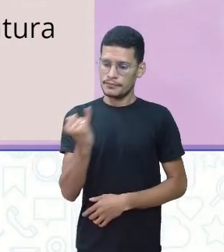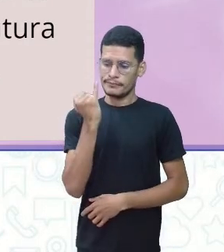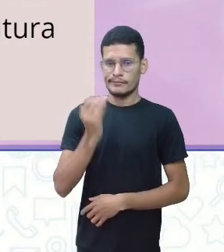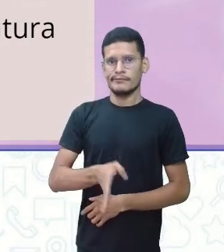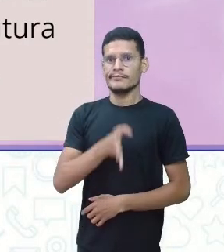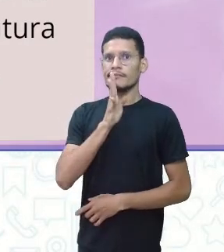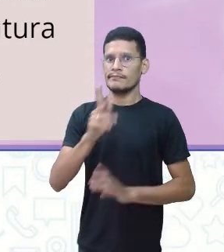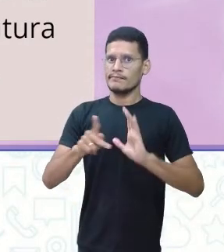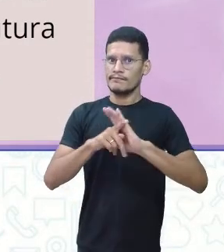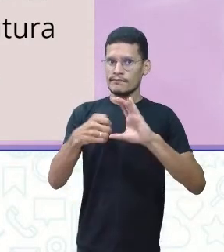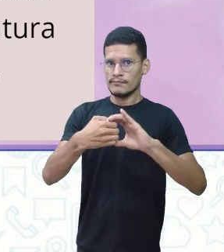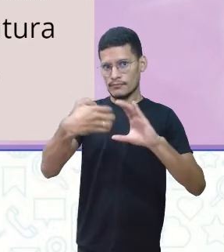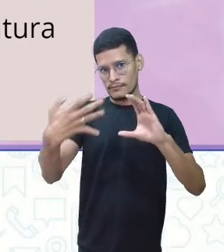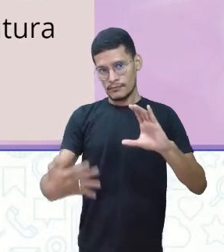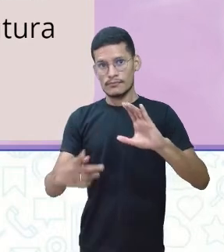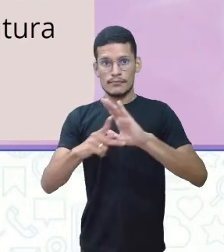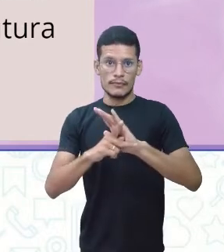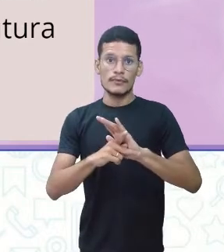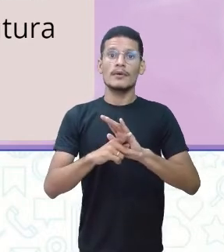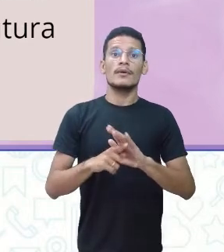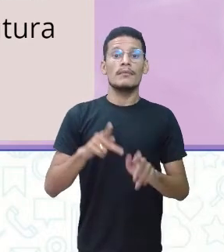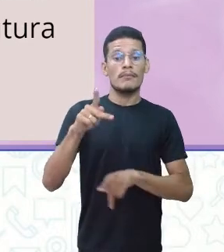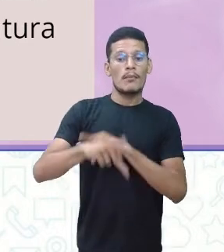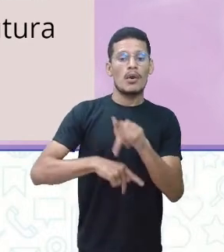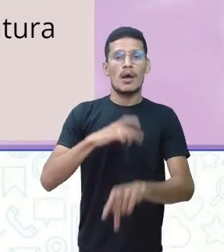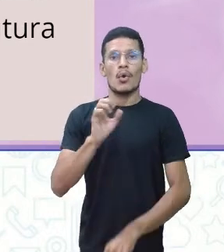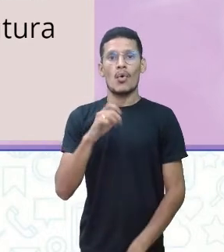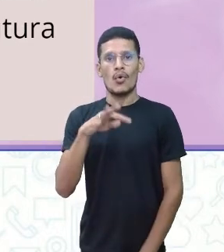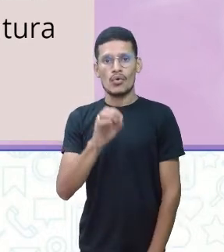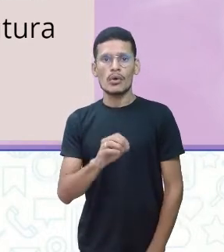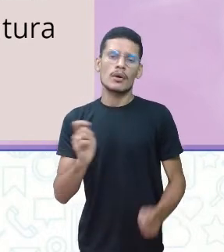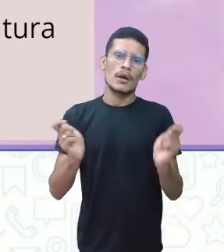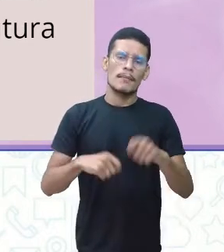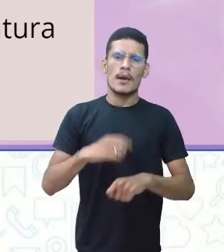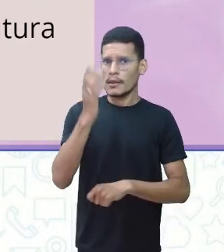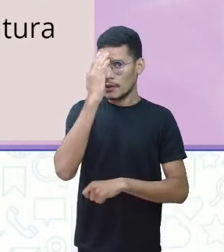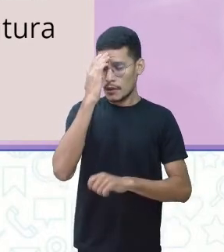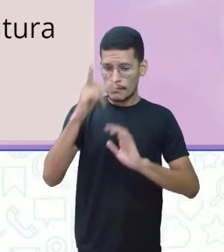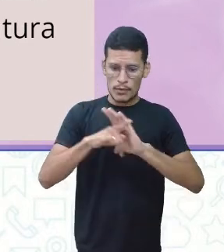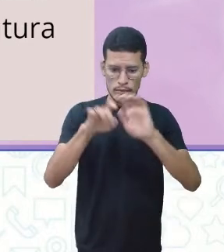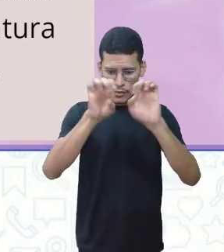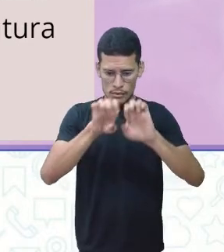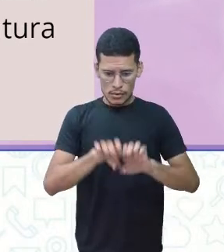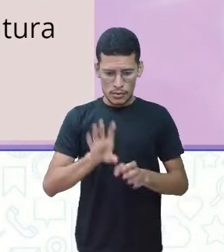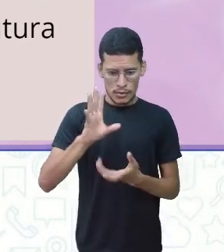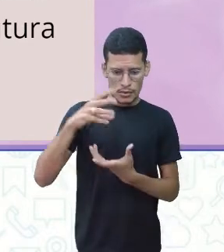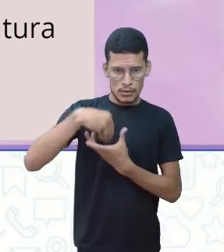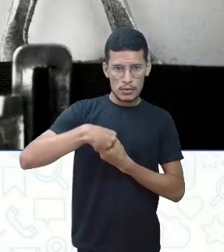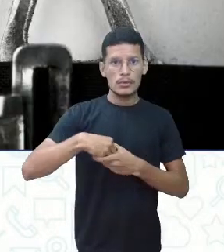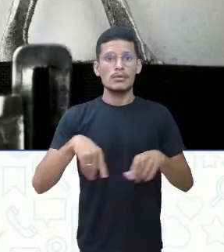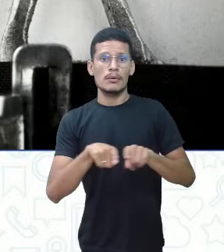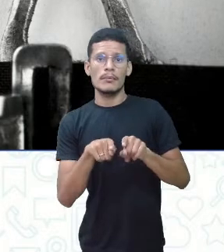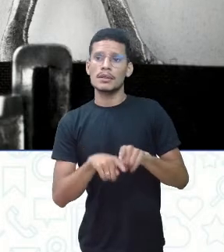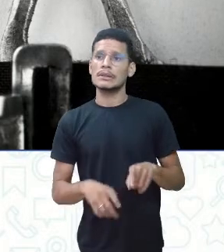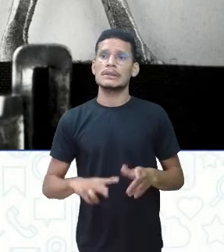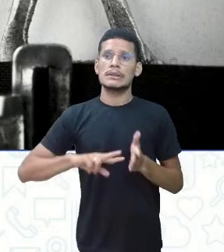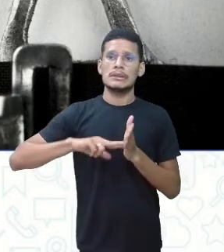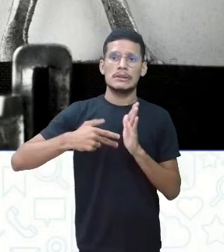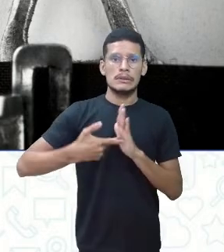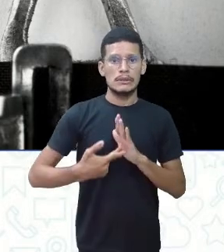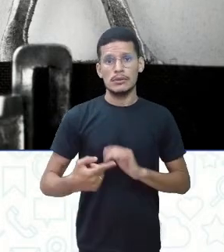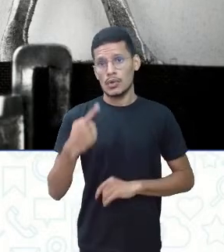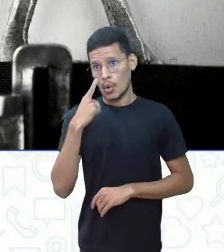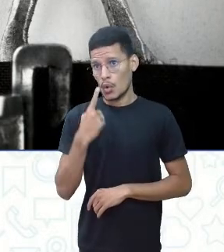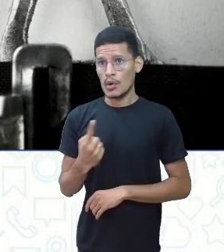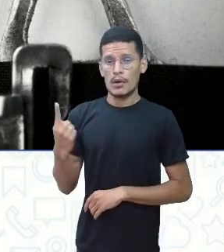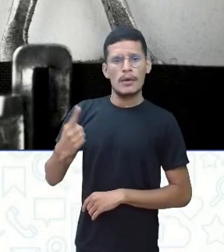as características do conto popular para melhor compreender sua estrutura composicional e seus efeitos de sentido. E aí